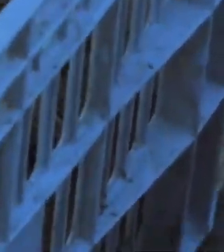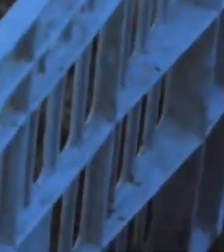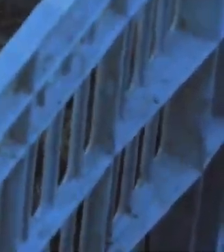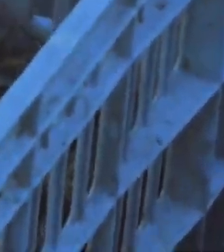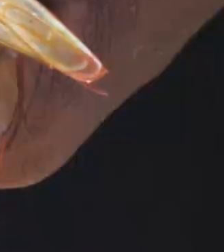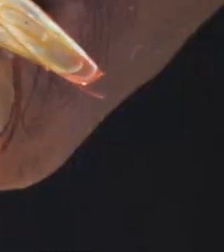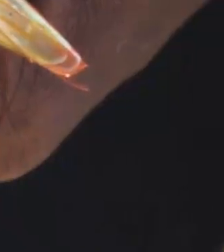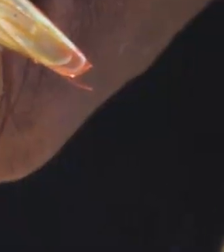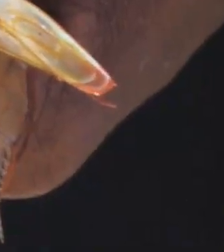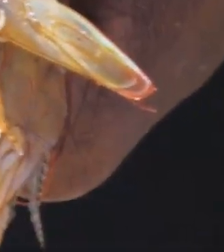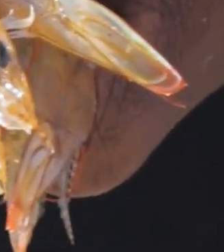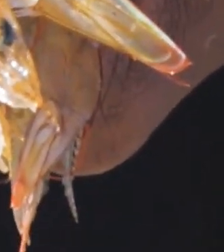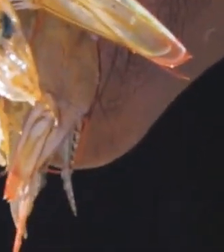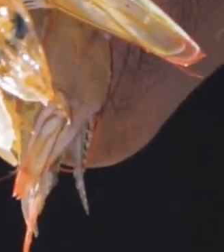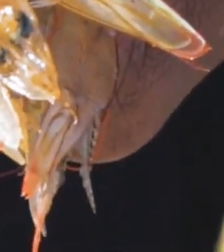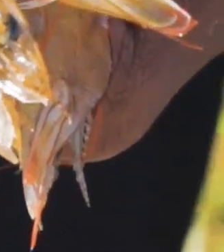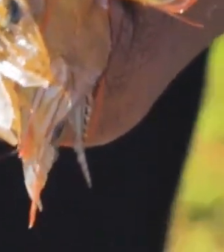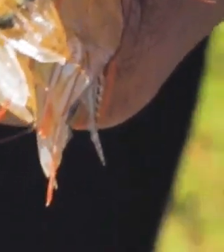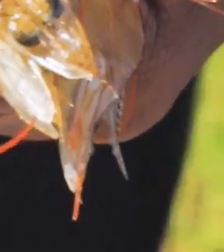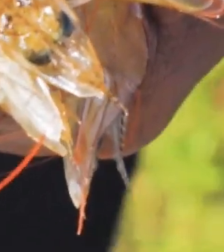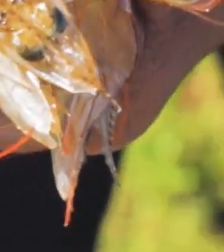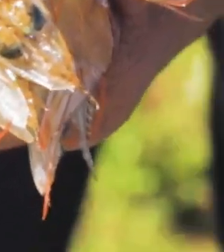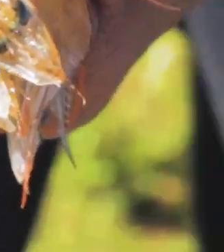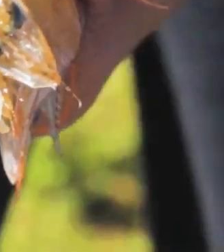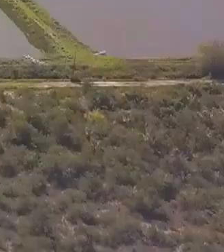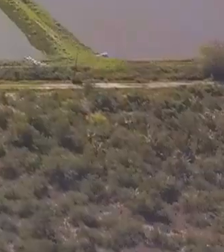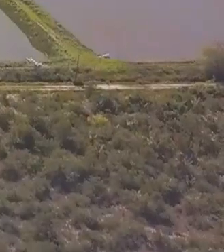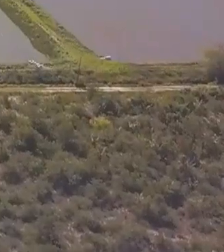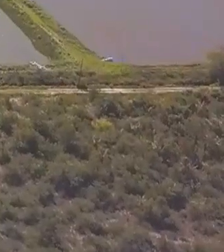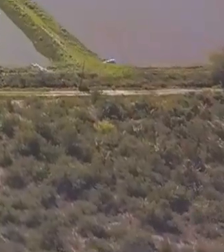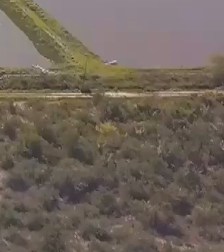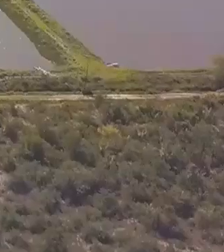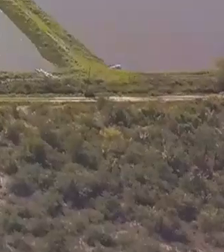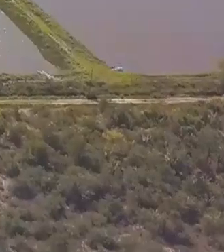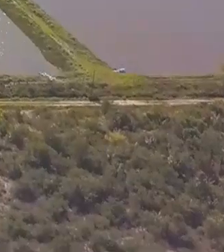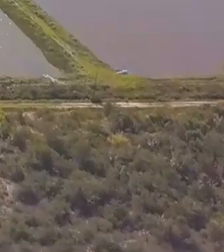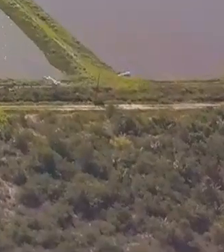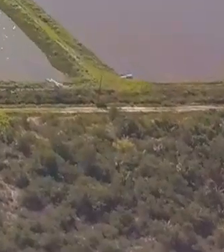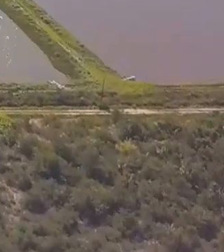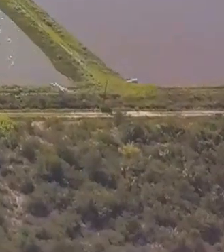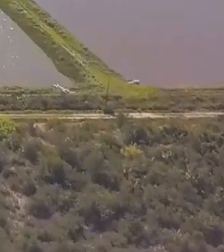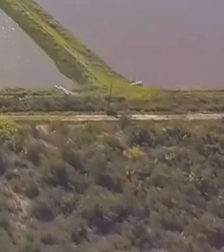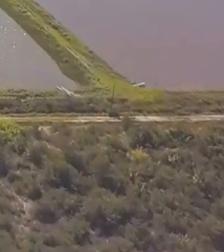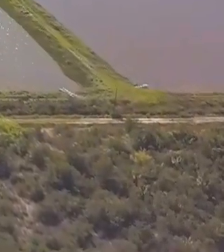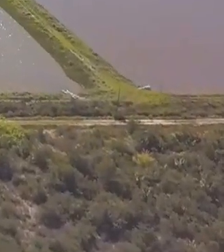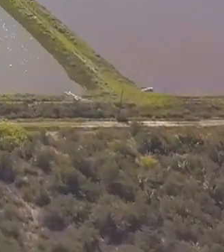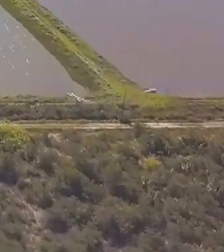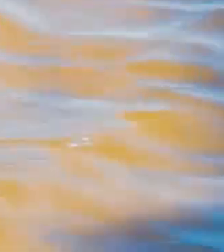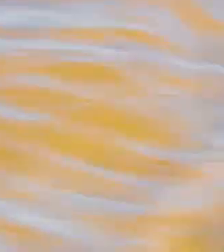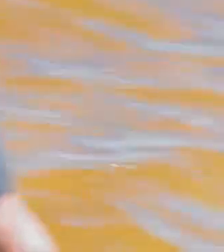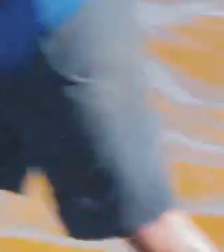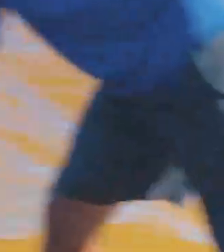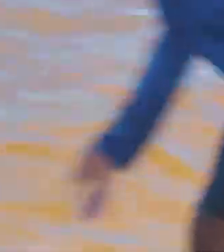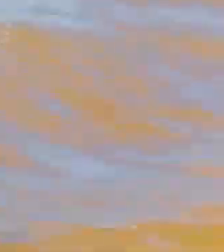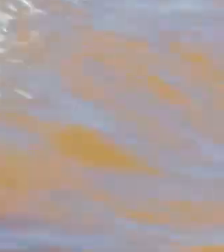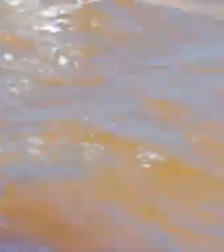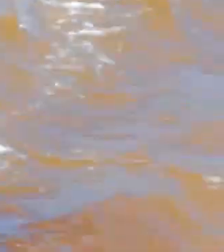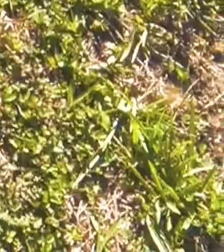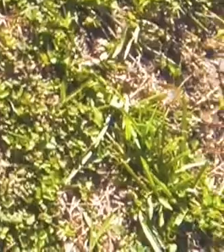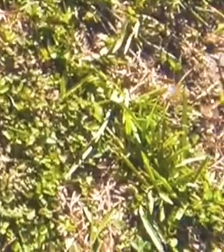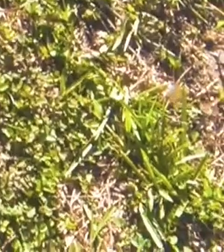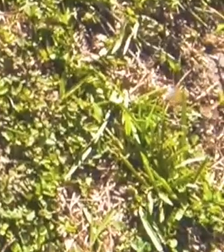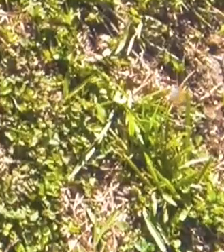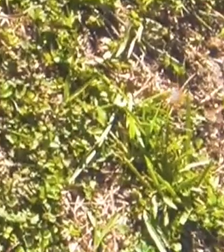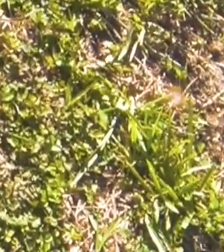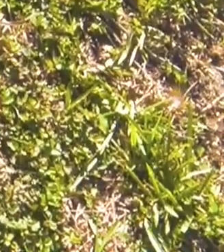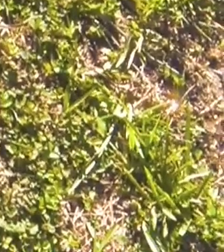tonelada de camarão. Junto com os outros municípios do estado, Santo Amaro contribui para destacar Sergipe entre os quatro